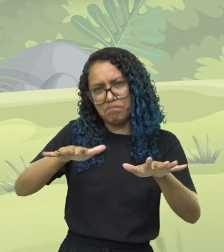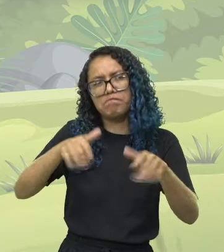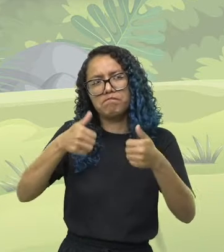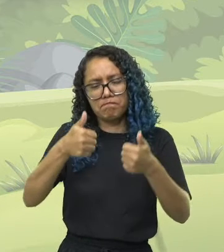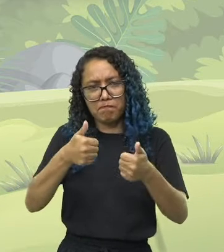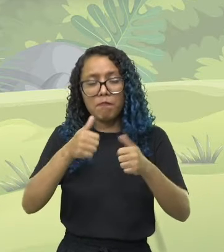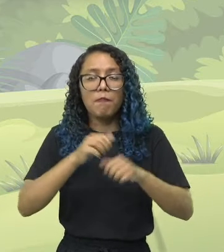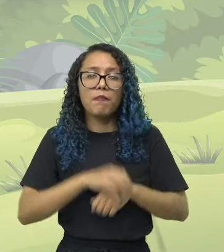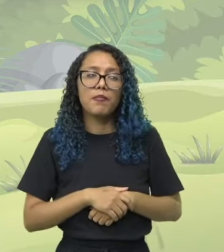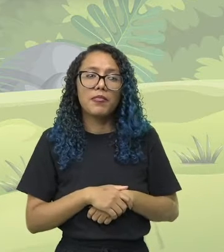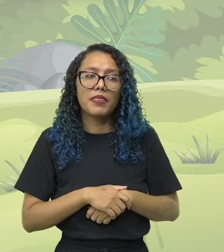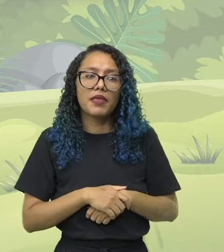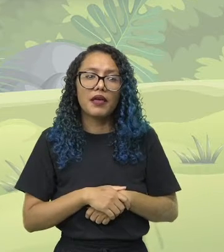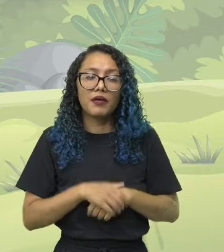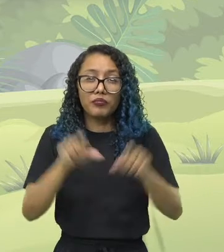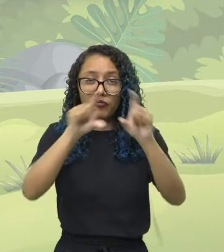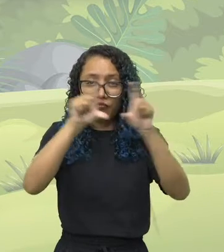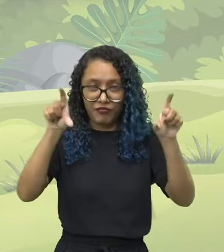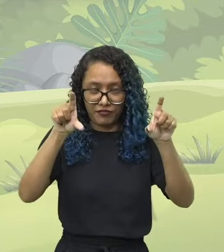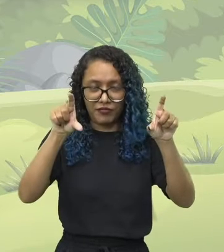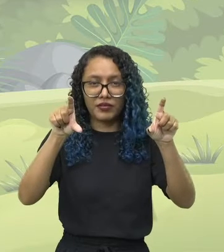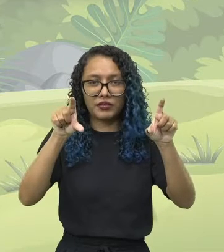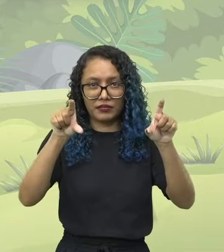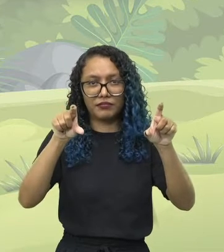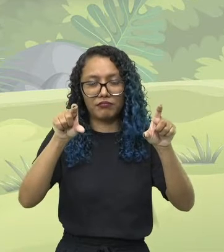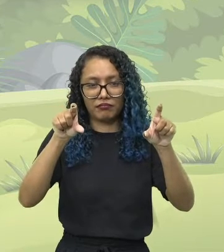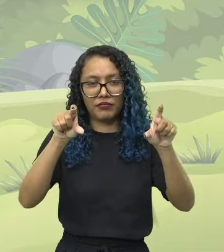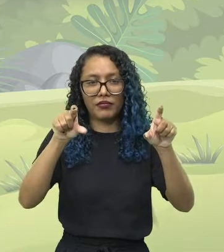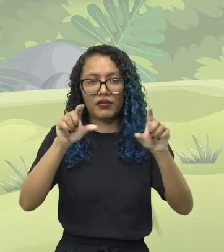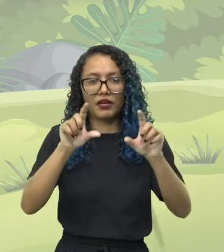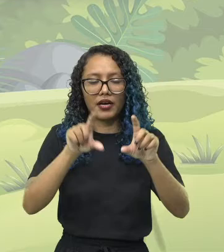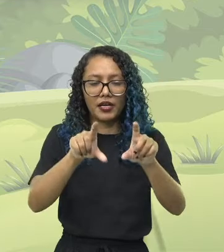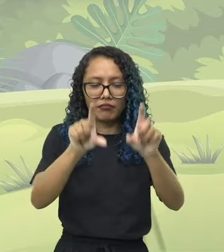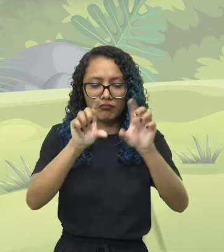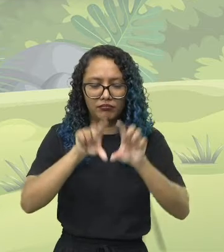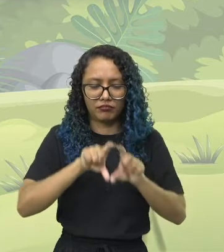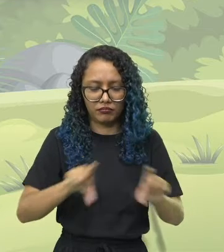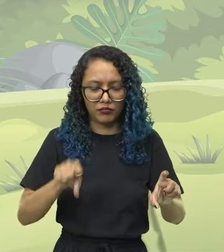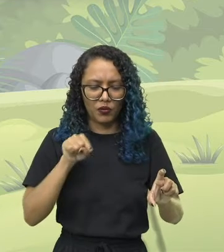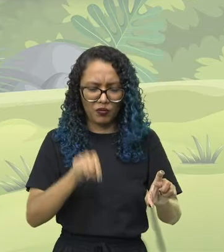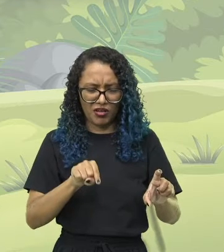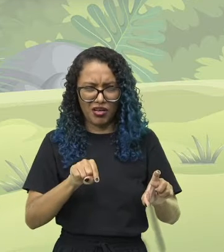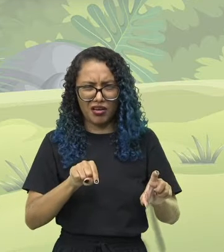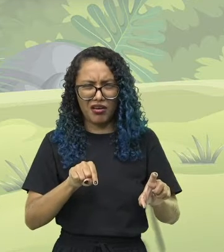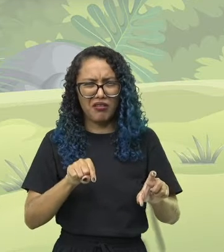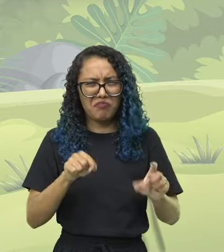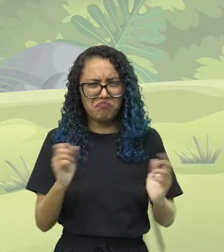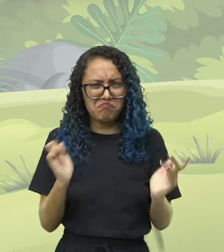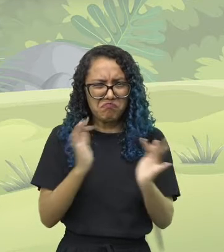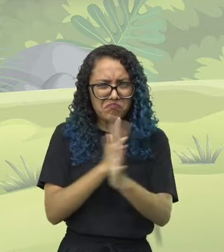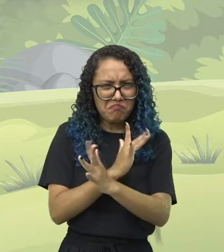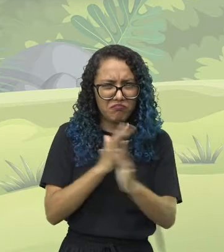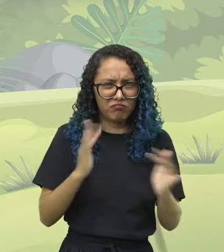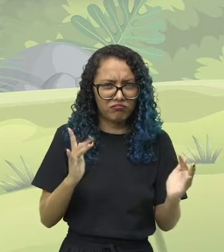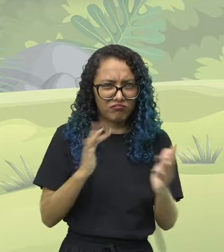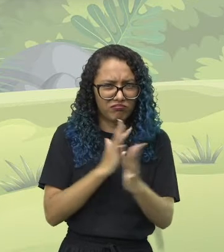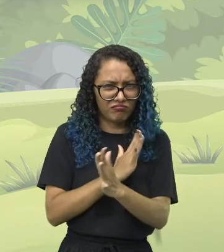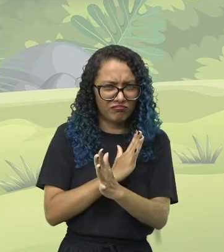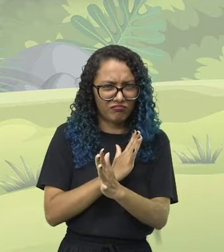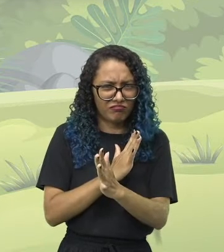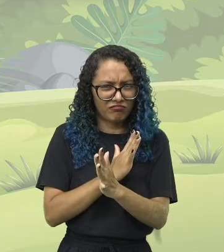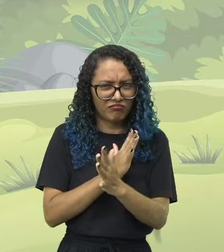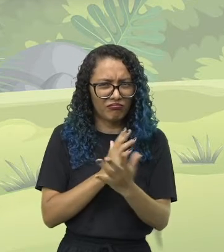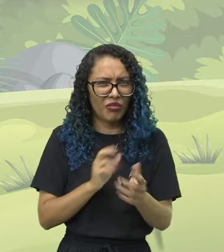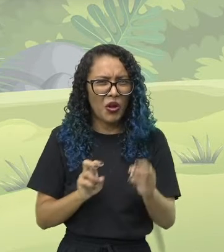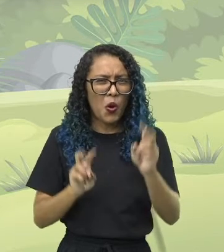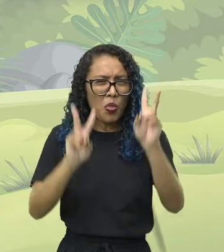no próximo parágrafo eu trazer alguma informação, de repente, sobre o trânsito. Eu não vou ter uma sequência temática, né? Eu não vou ter